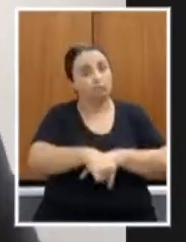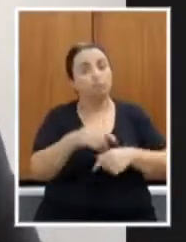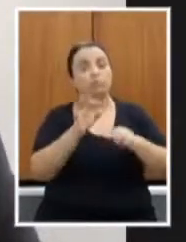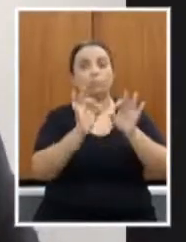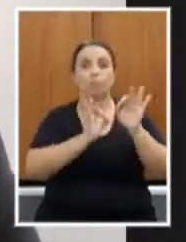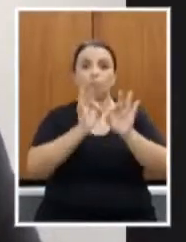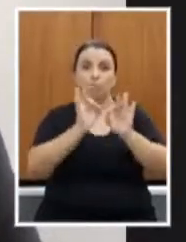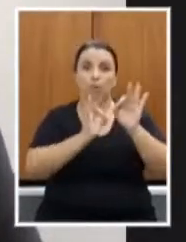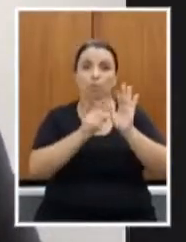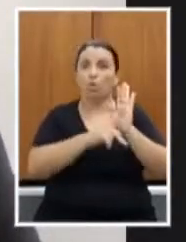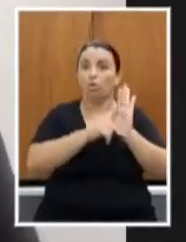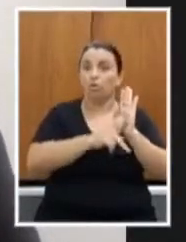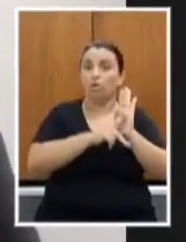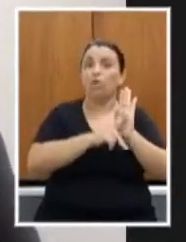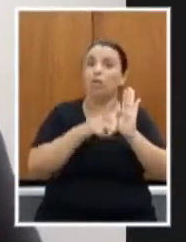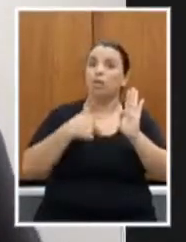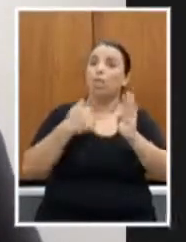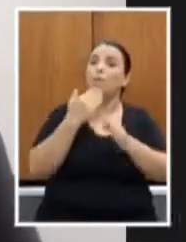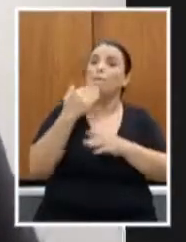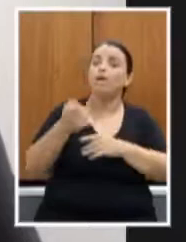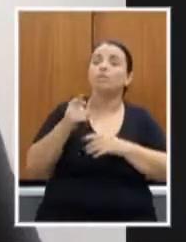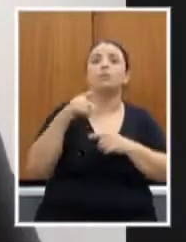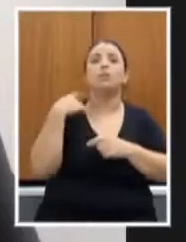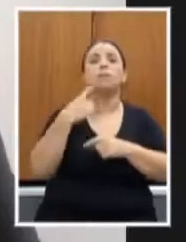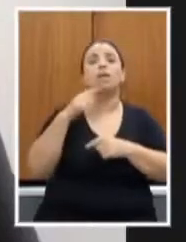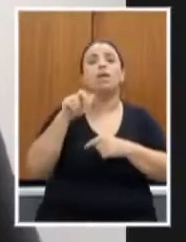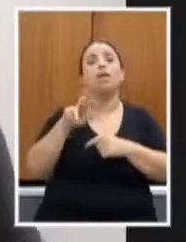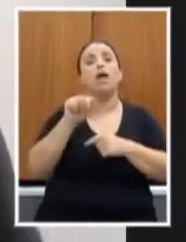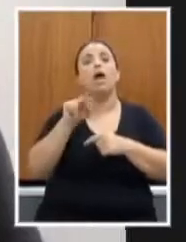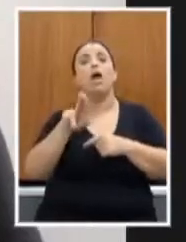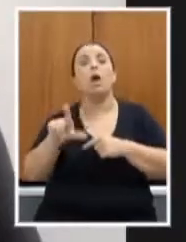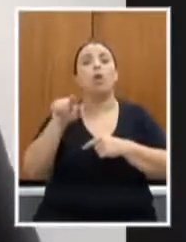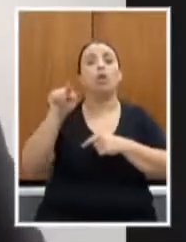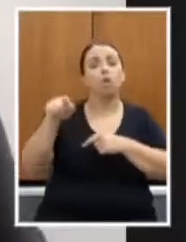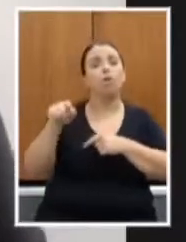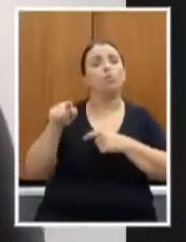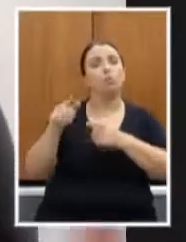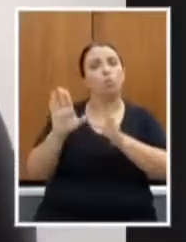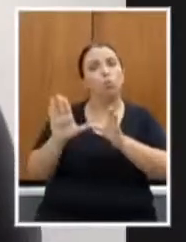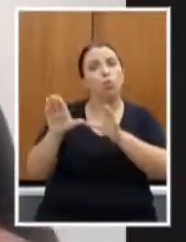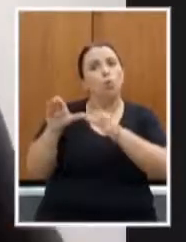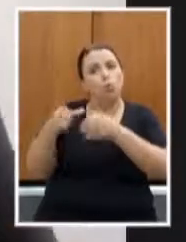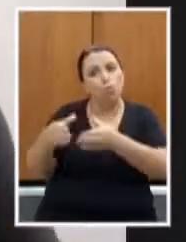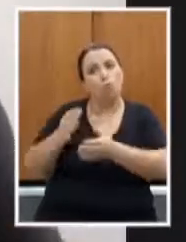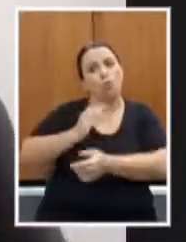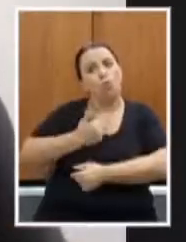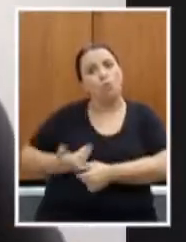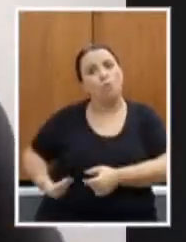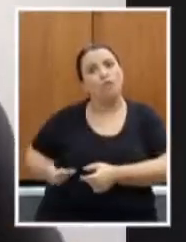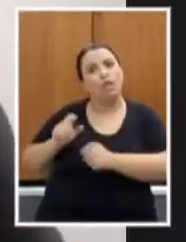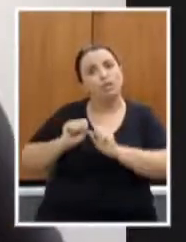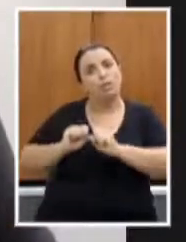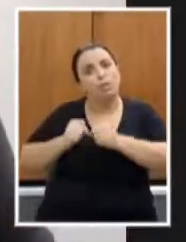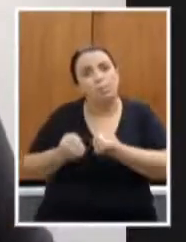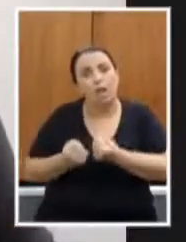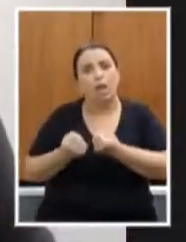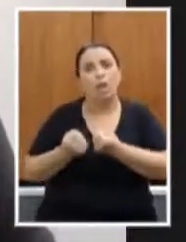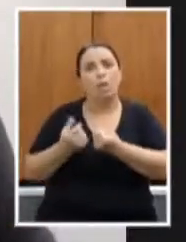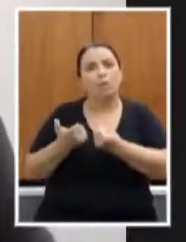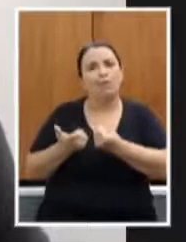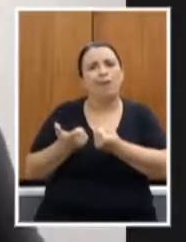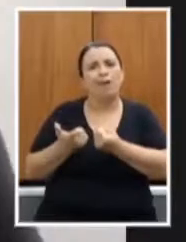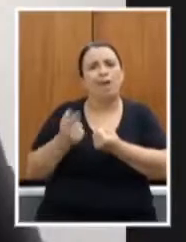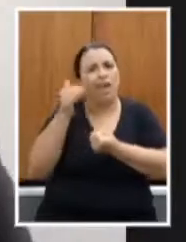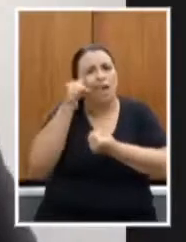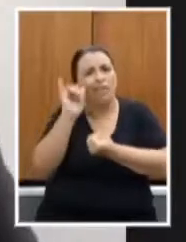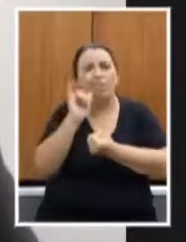ao deputado Raul Belém que o governo se empenhe para não desfigurar tantos anos de trabalho, né?